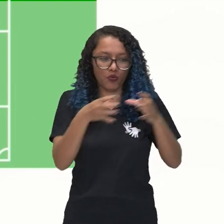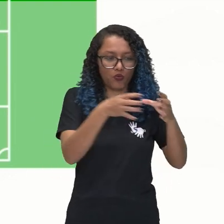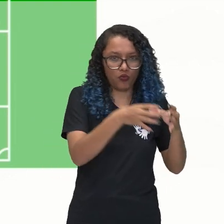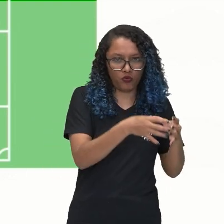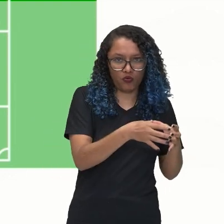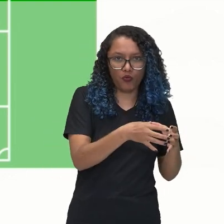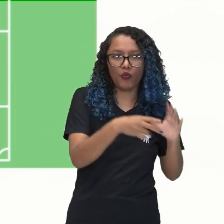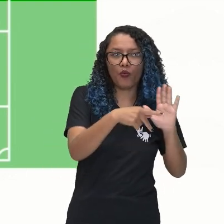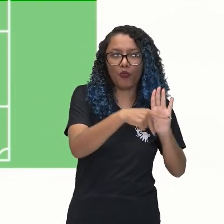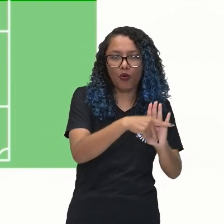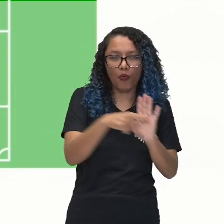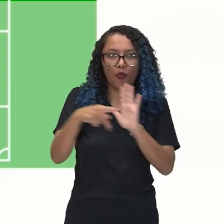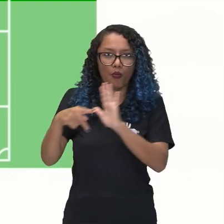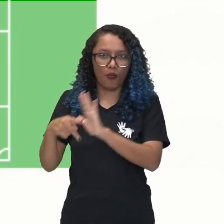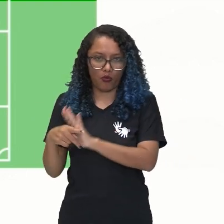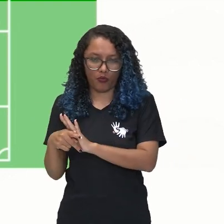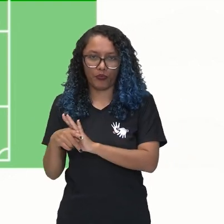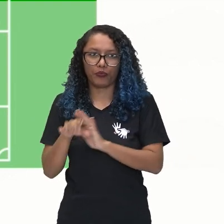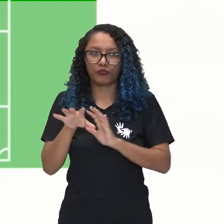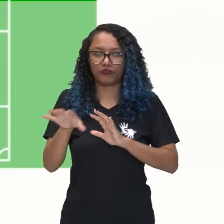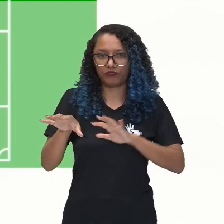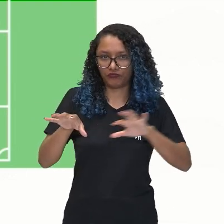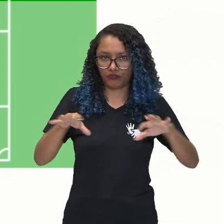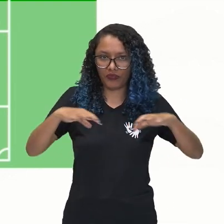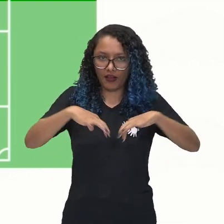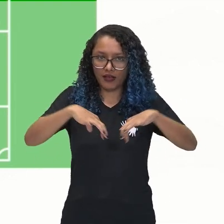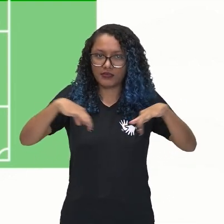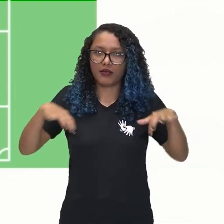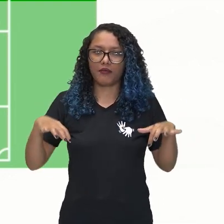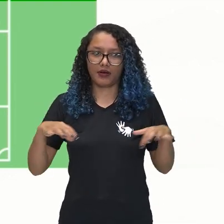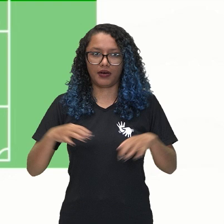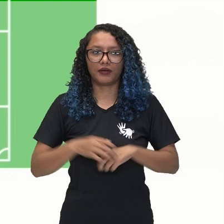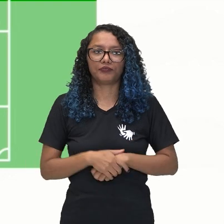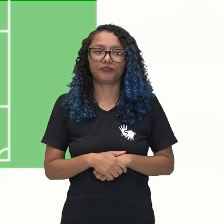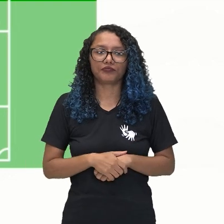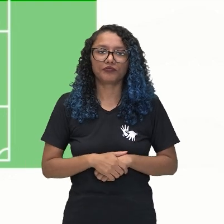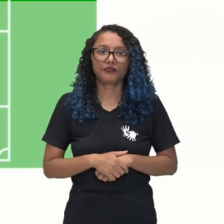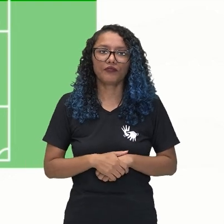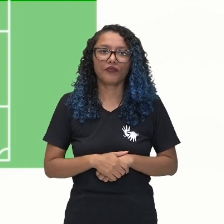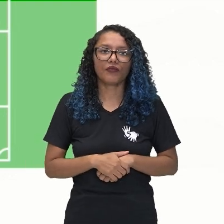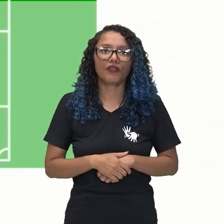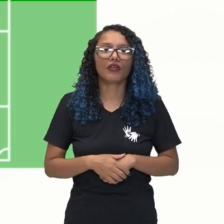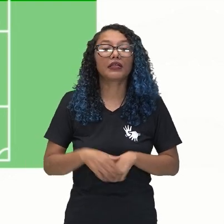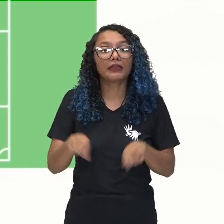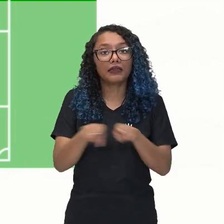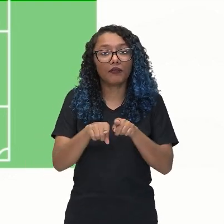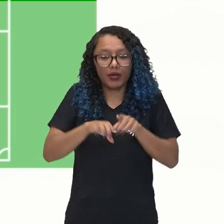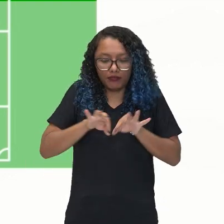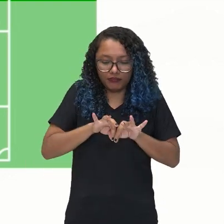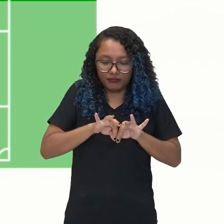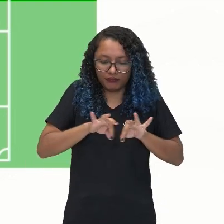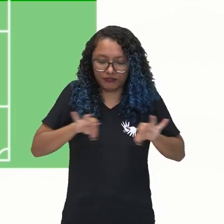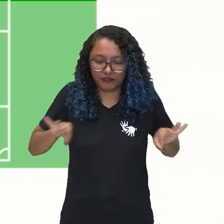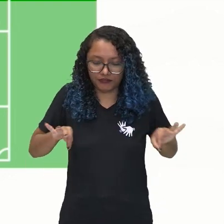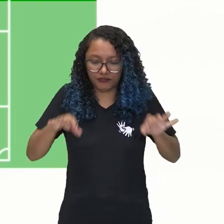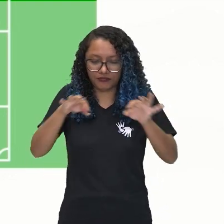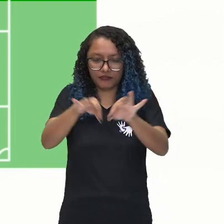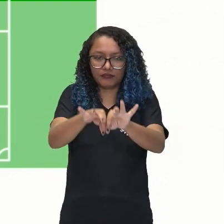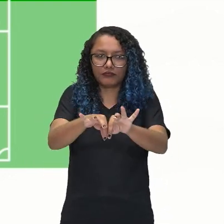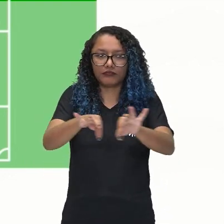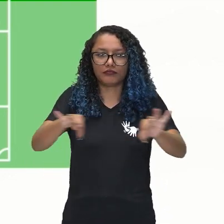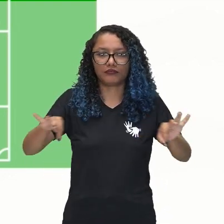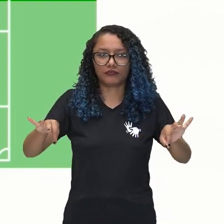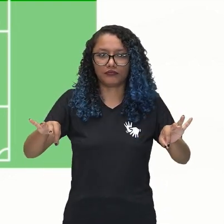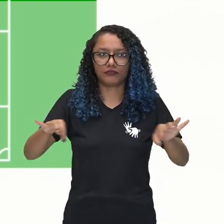time ocupa um lado do campo. Nós temos aqui as linhas laterais que compreendem